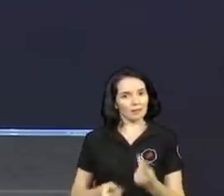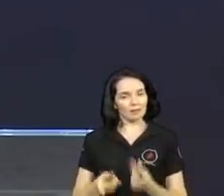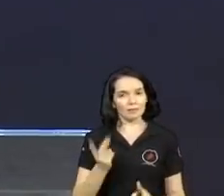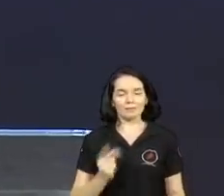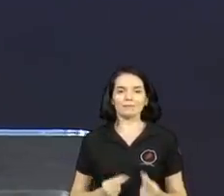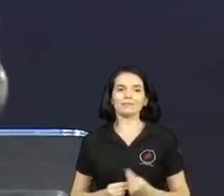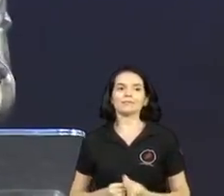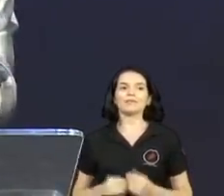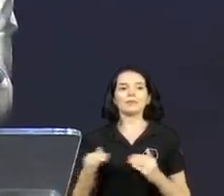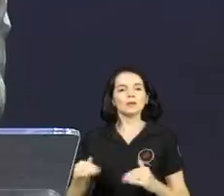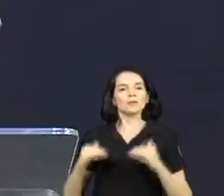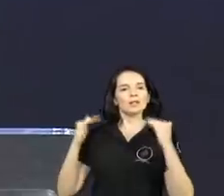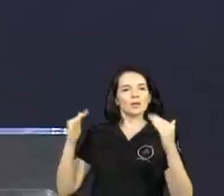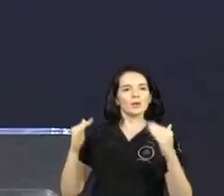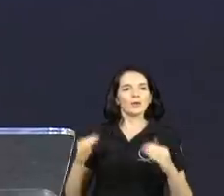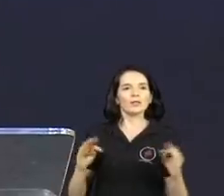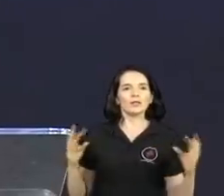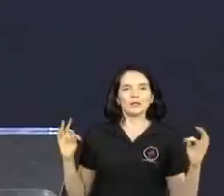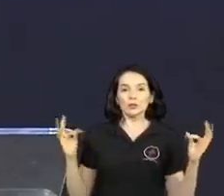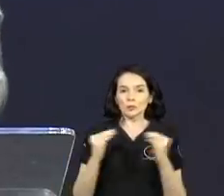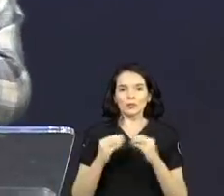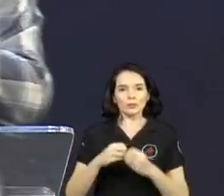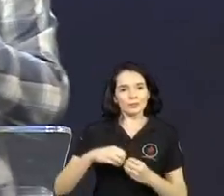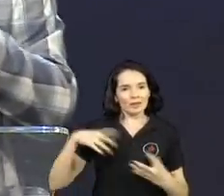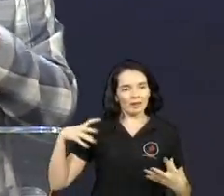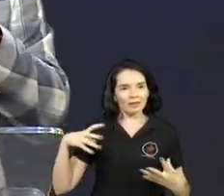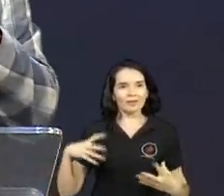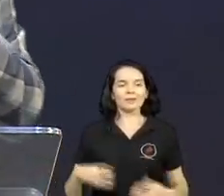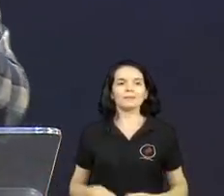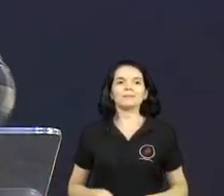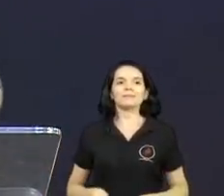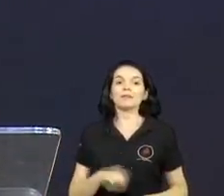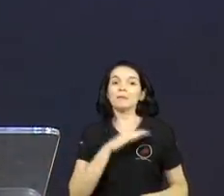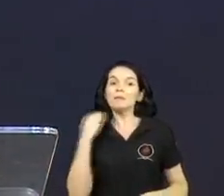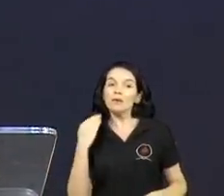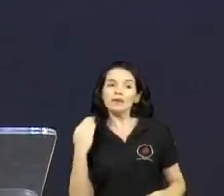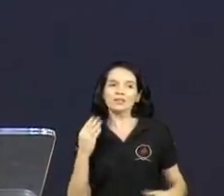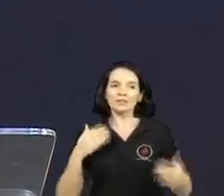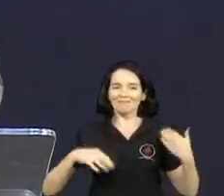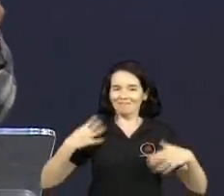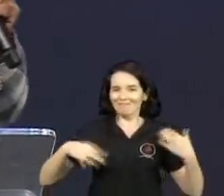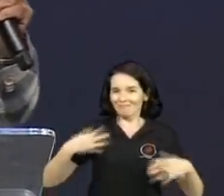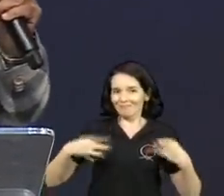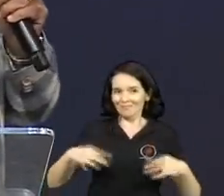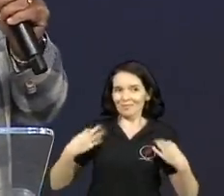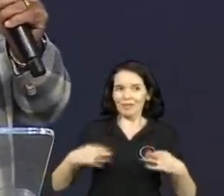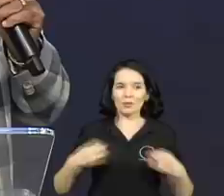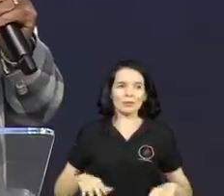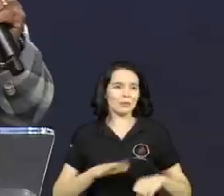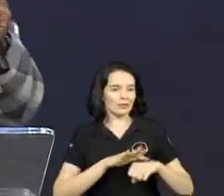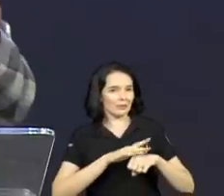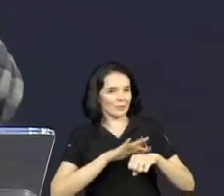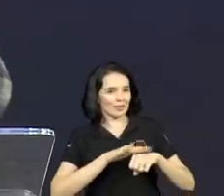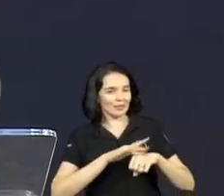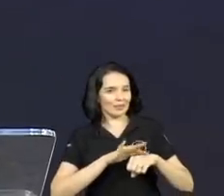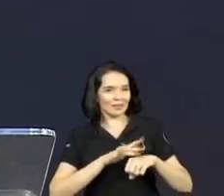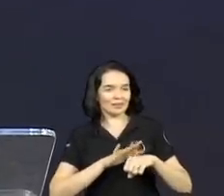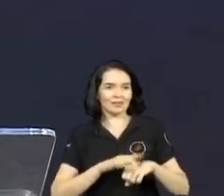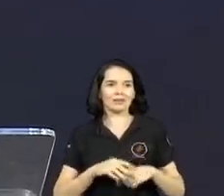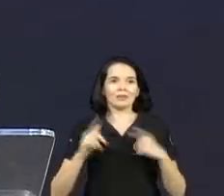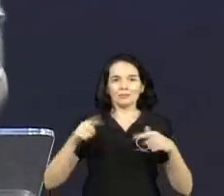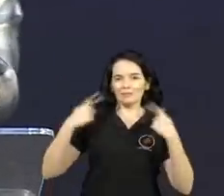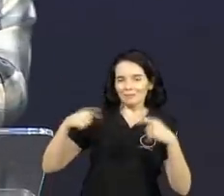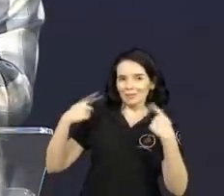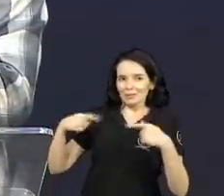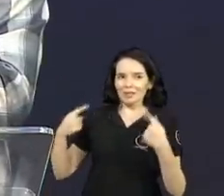O maior de todos os milagres. Onde a morte, a dor, a doença, a adversidade